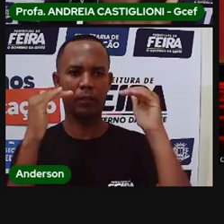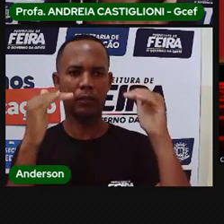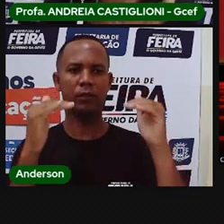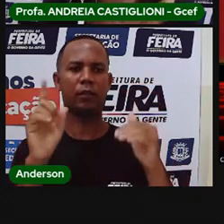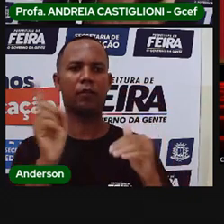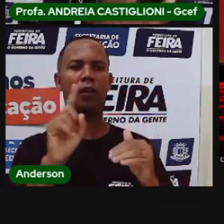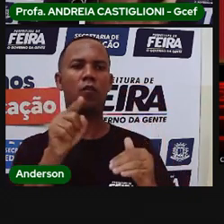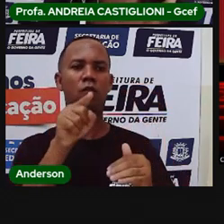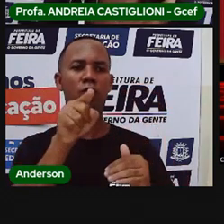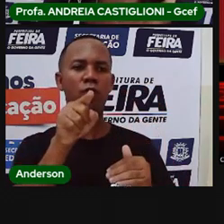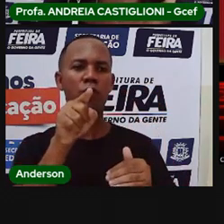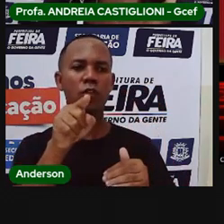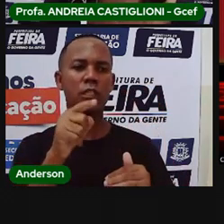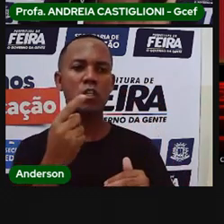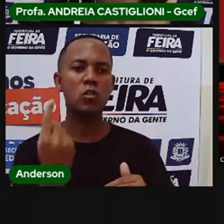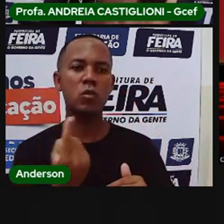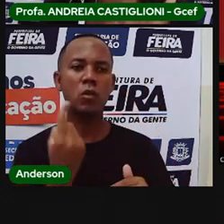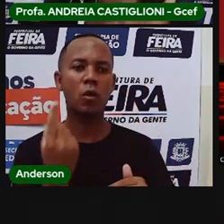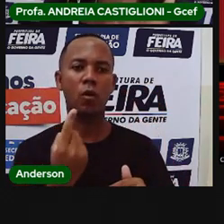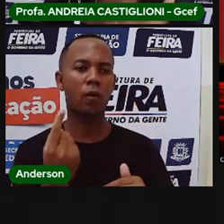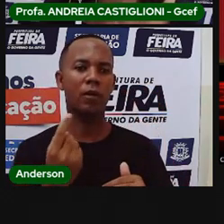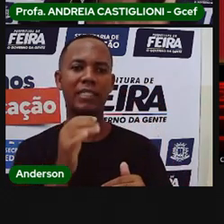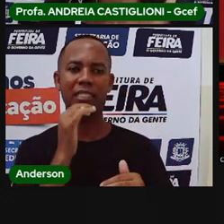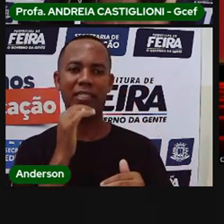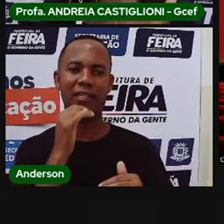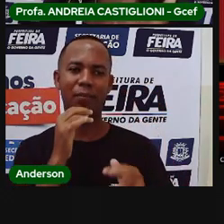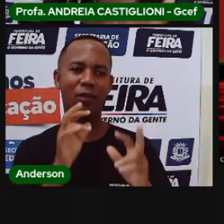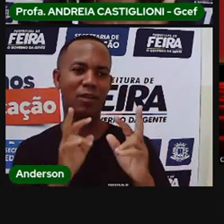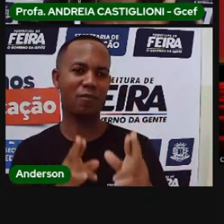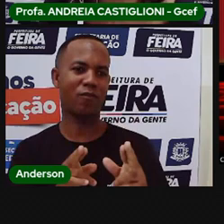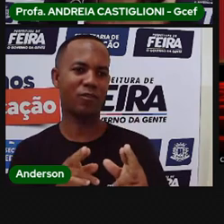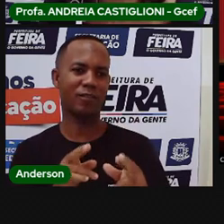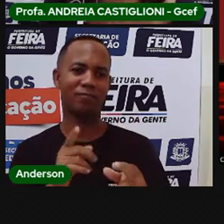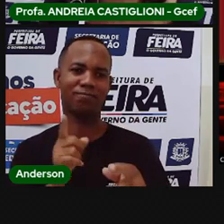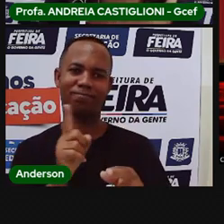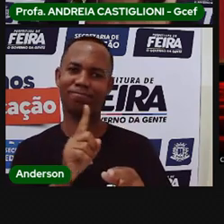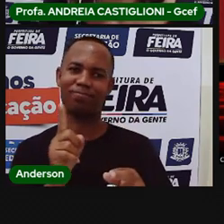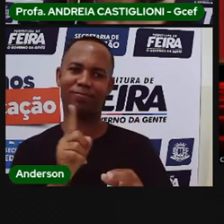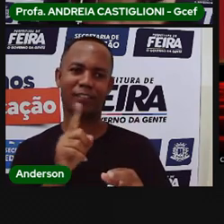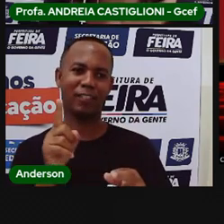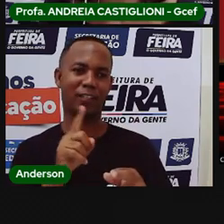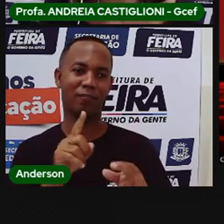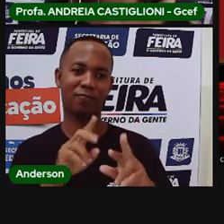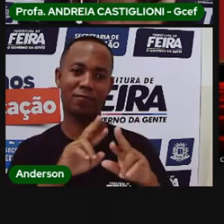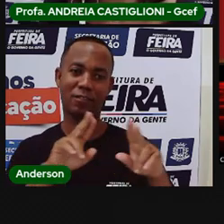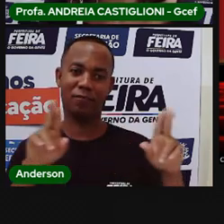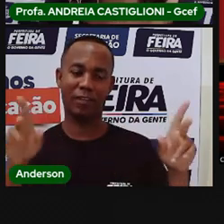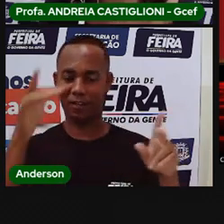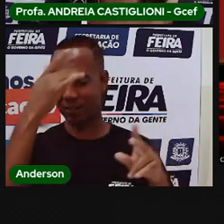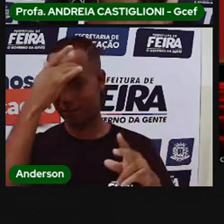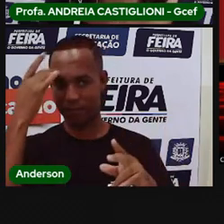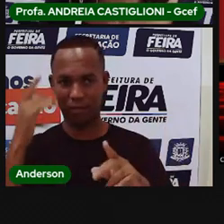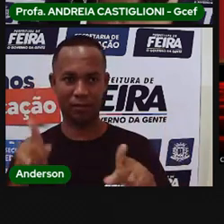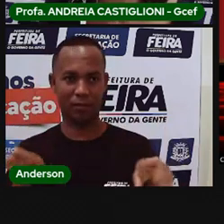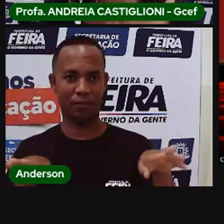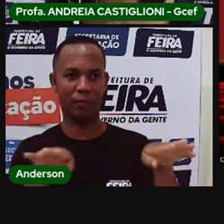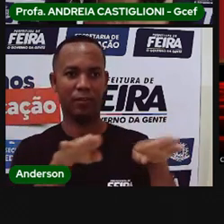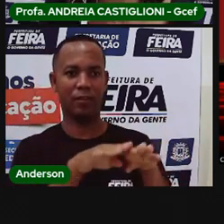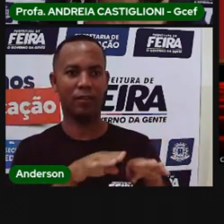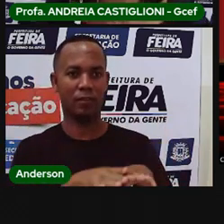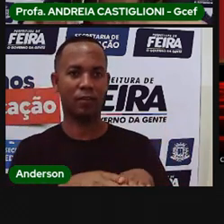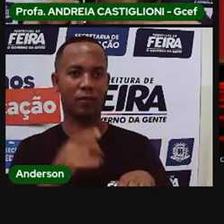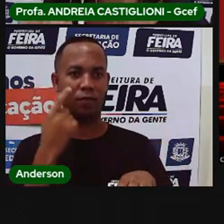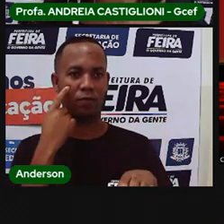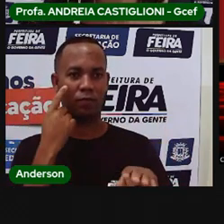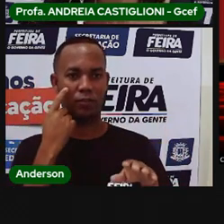né? Igual a você não tem ninguém. Então, assim, acho muito bacana. Marília é influencer, mas ela não deixa de ser ela, né? Mostra aí